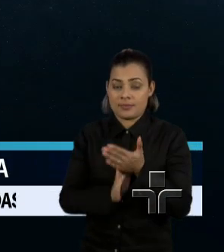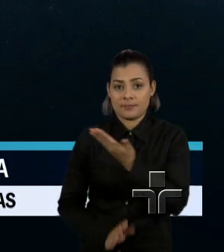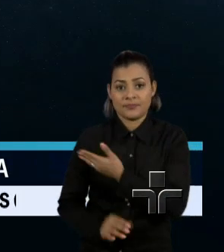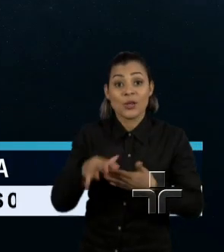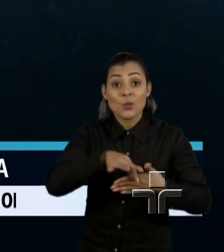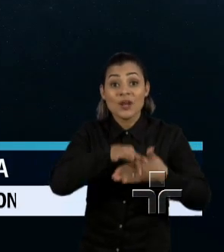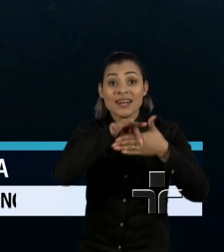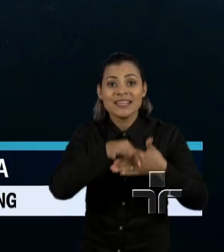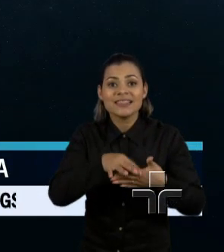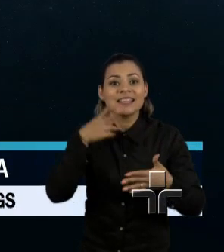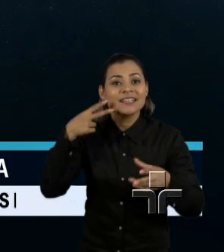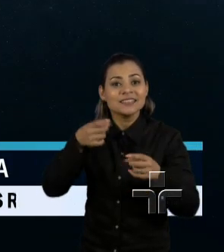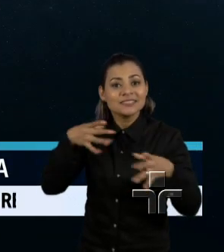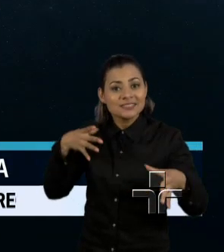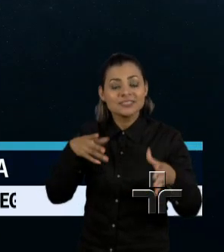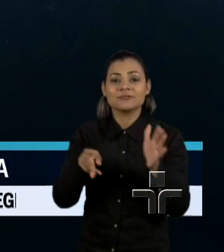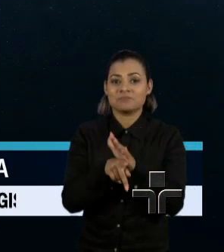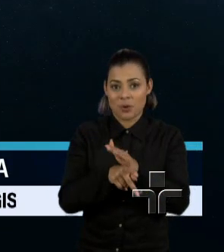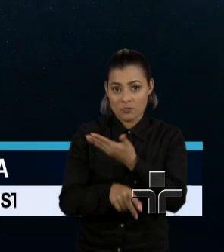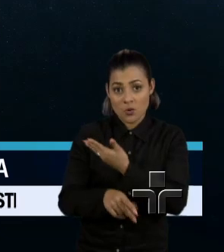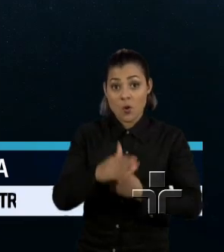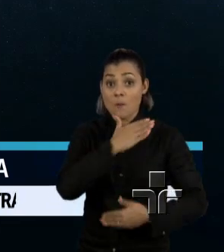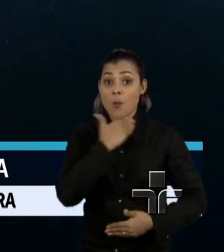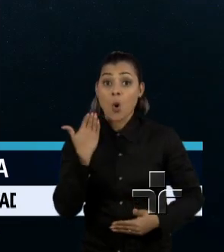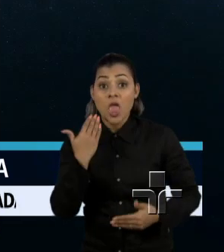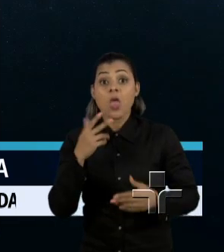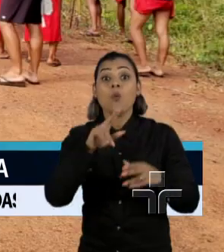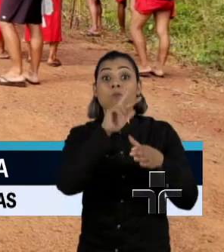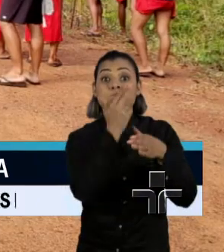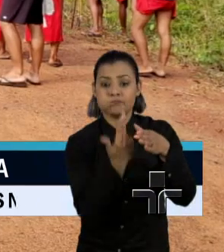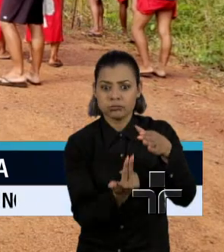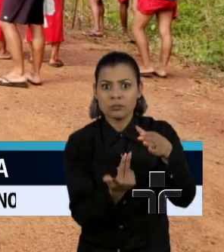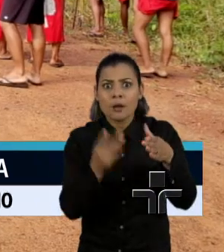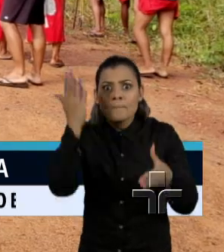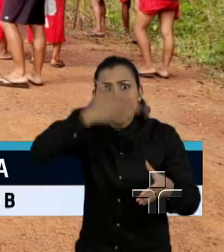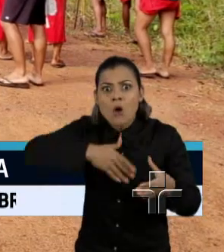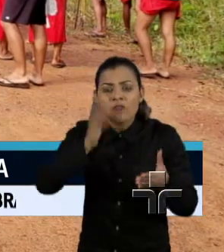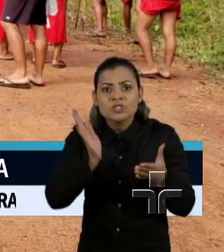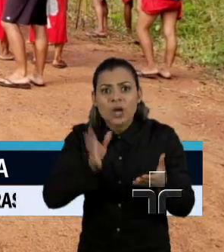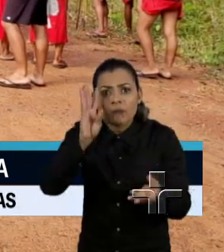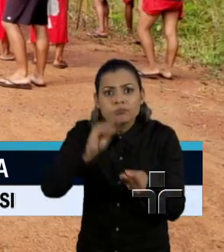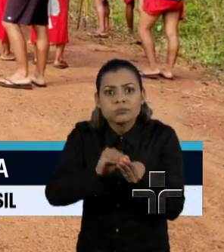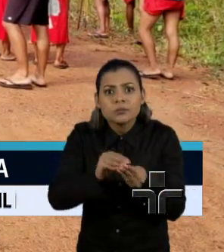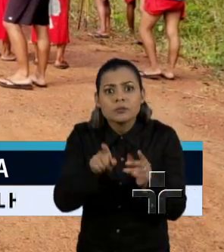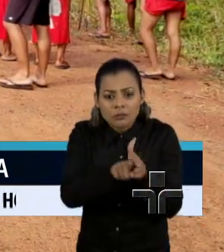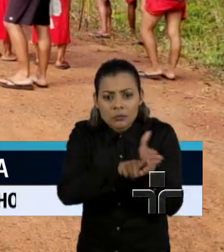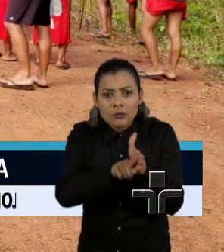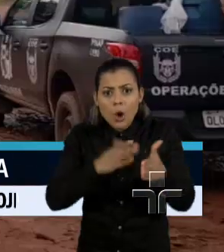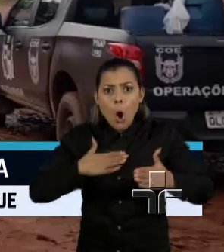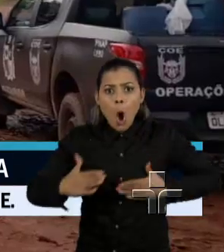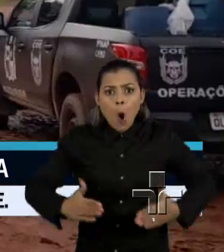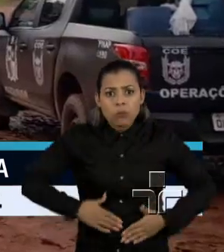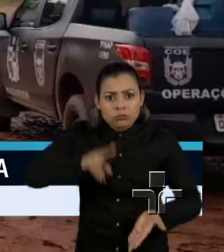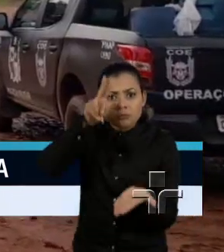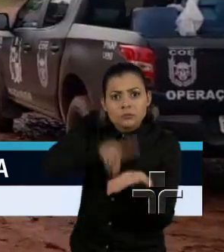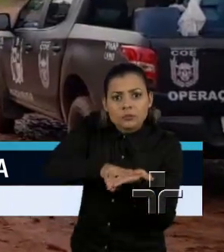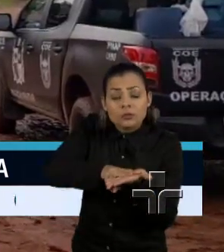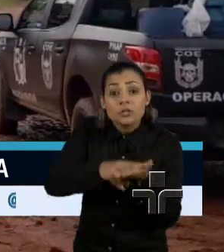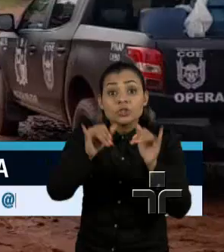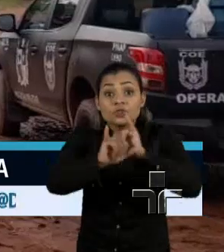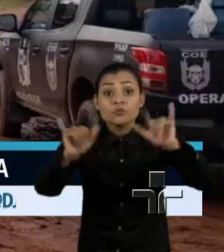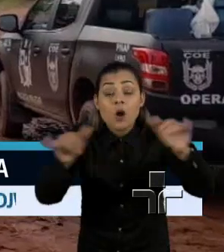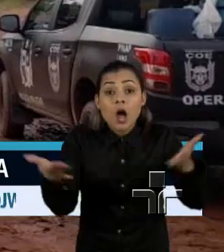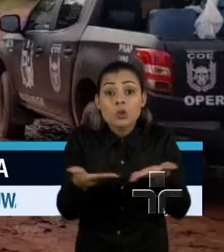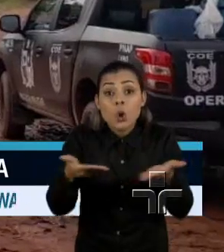líder indígena Imirá Waiapi morreu afogado. Esta é a conclusão do laudo da exumação do cacique, divulgado hoje